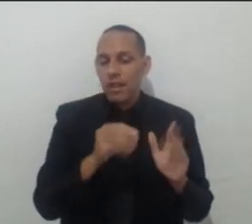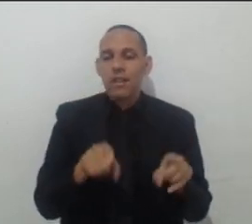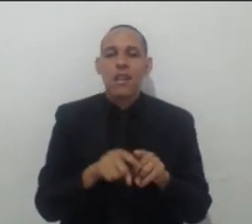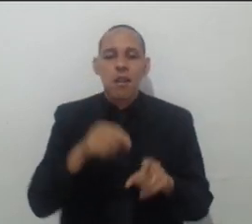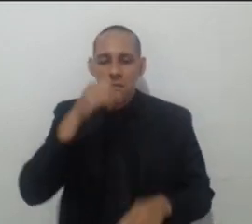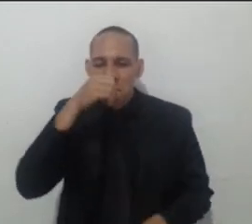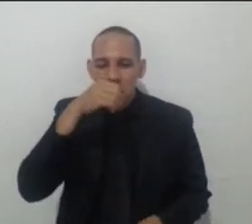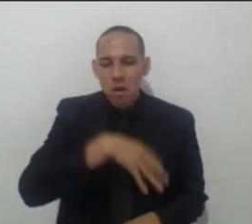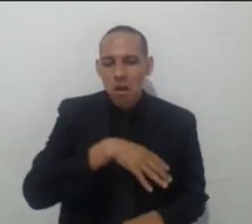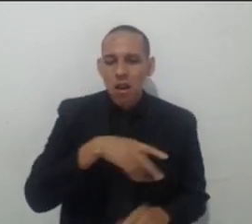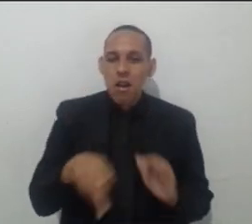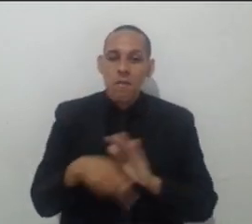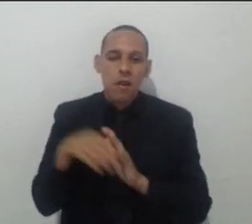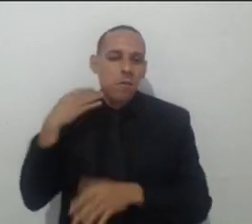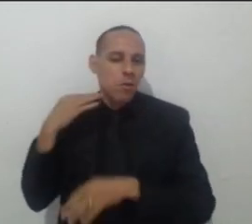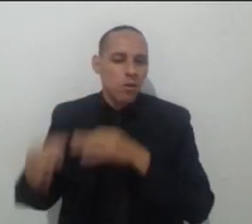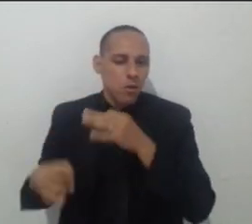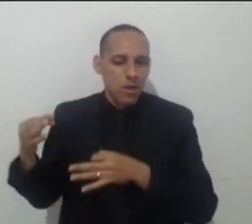da juíza.